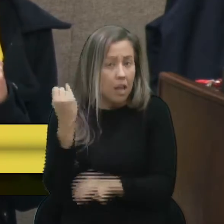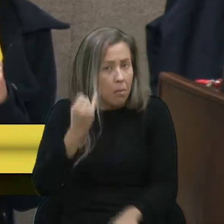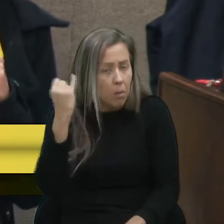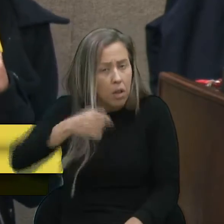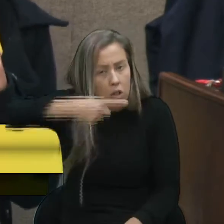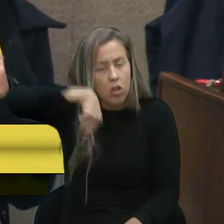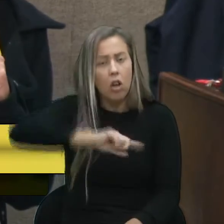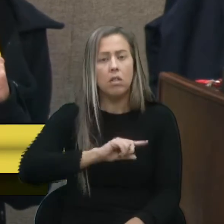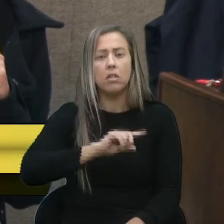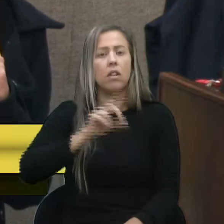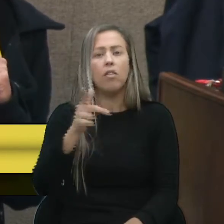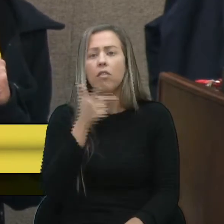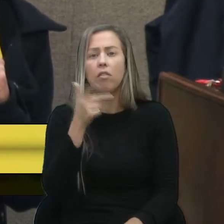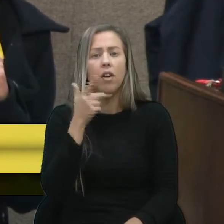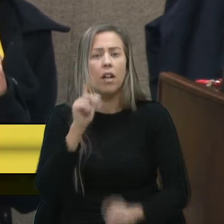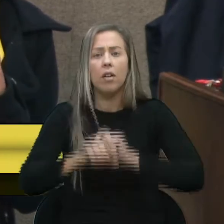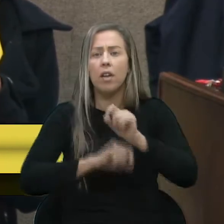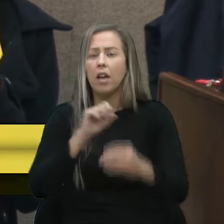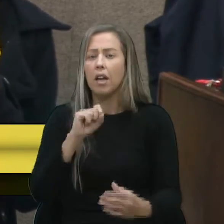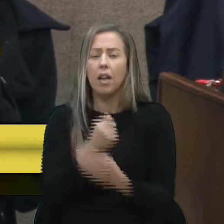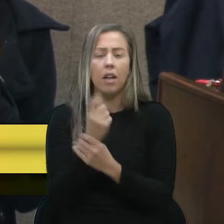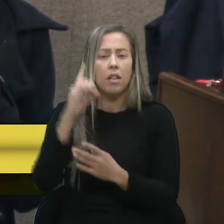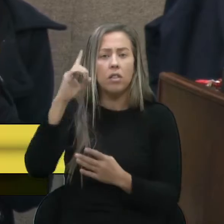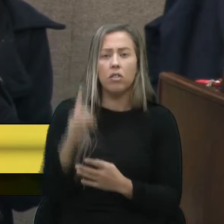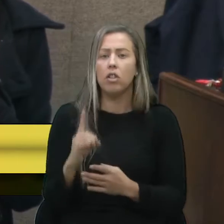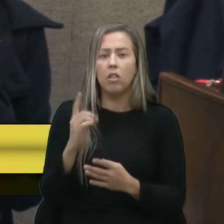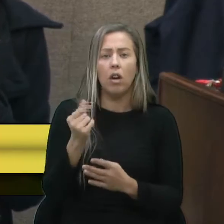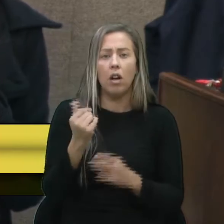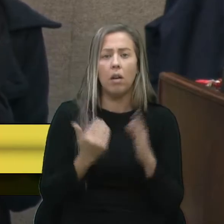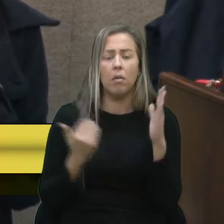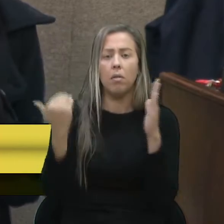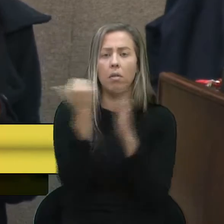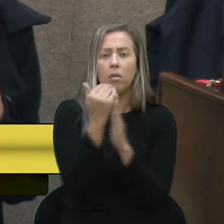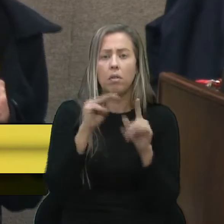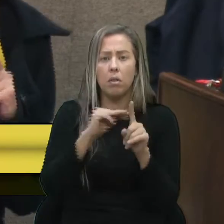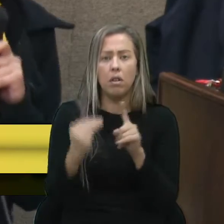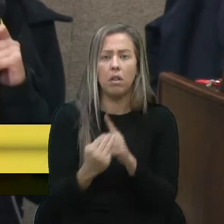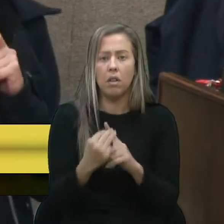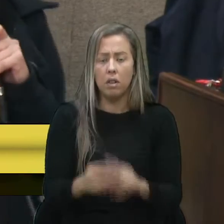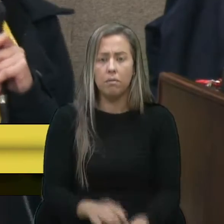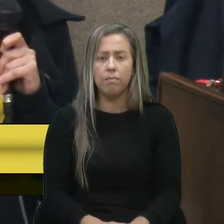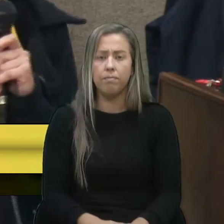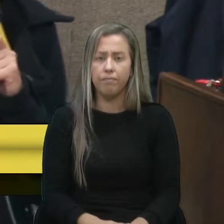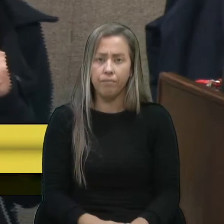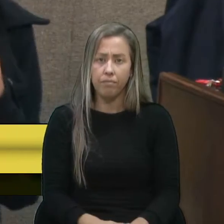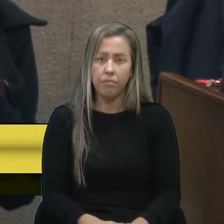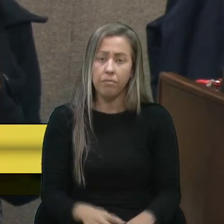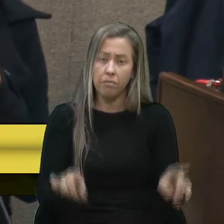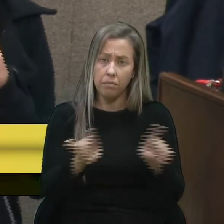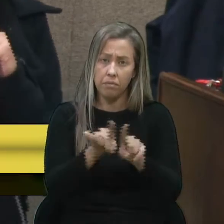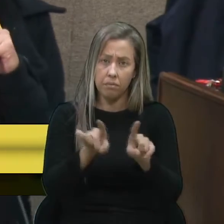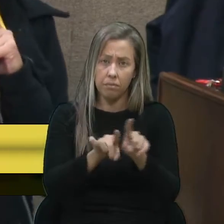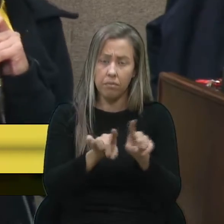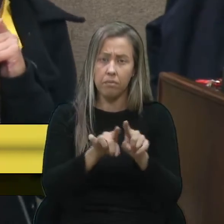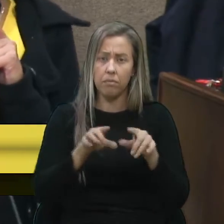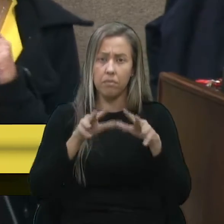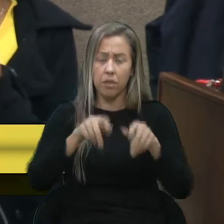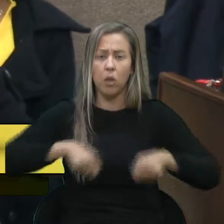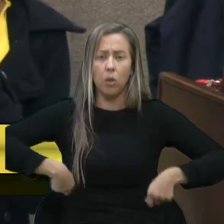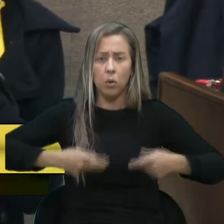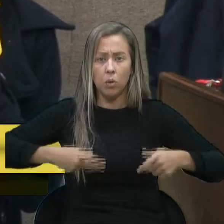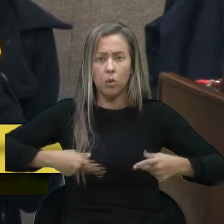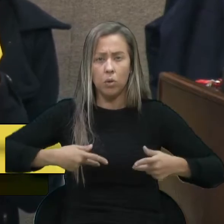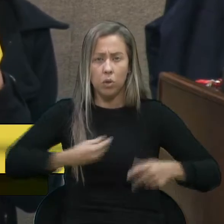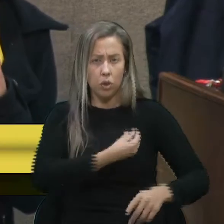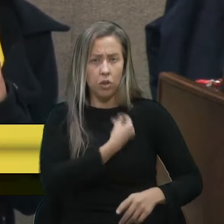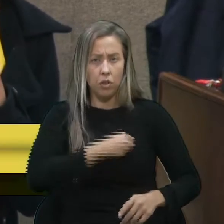nós não falarmos que é garantia de direito que aumenta valor de coisas no mercado. Para além disso, o custo de vida para viver